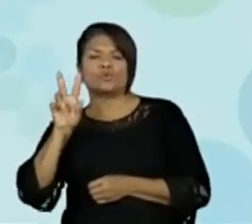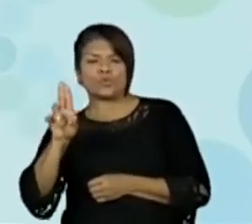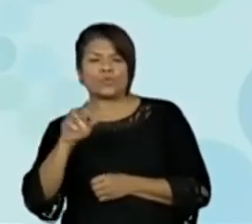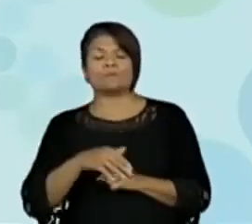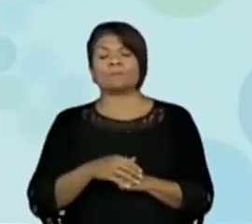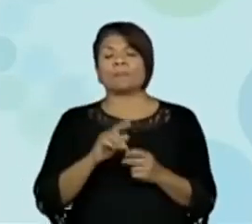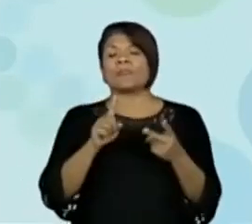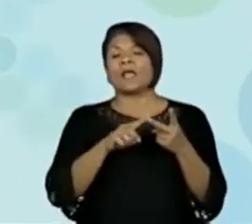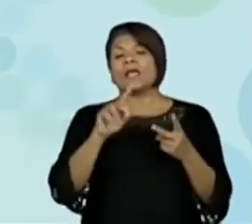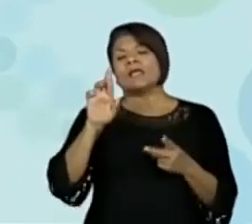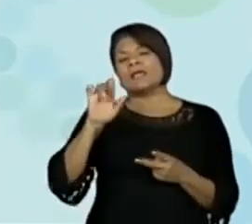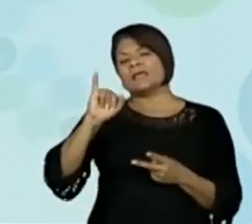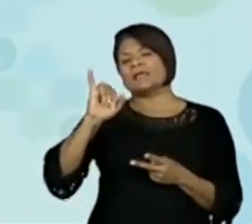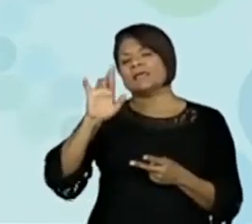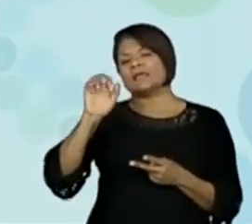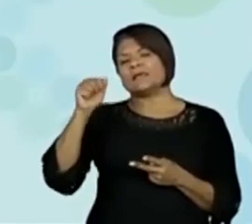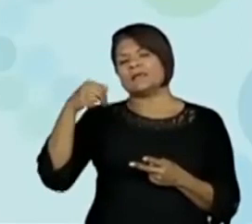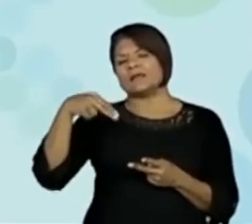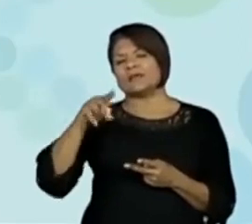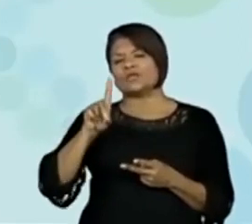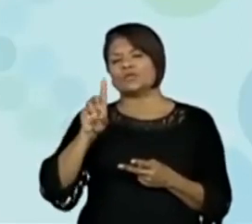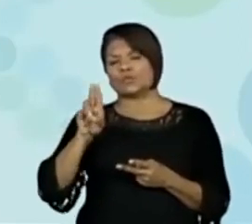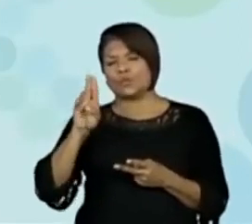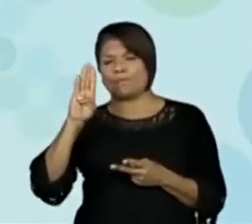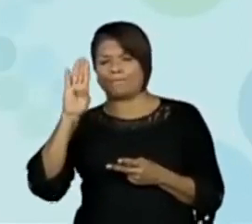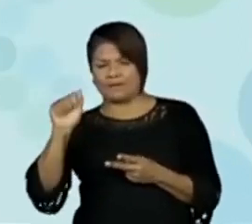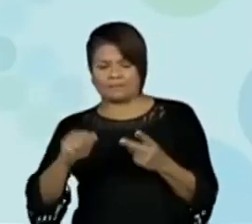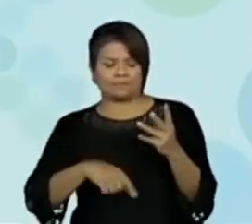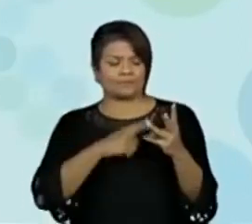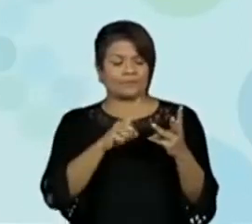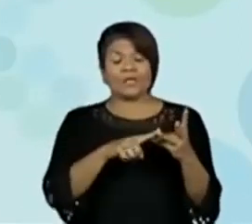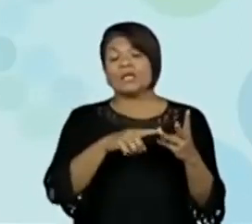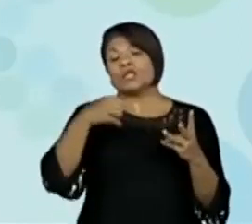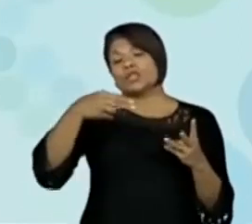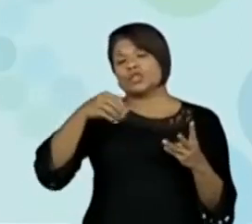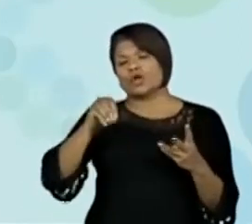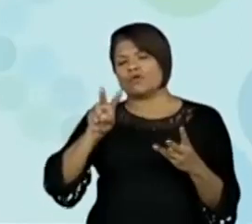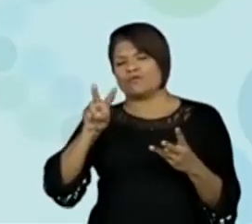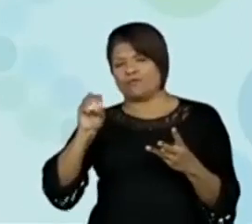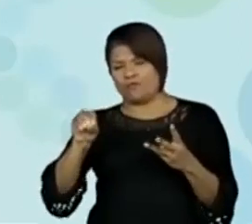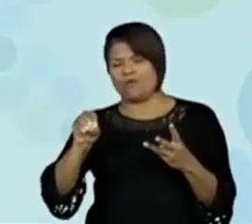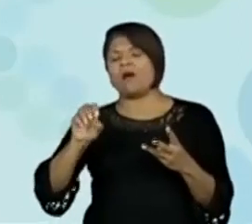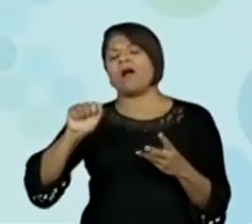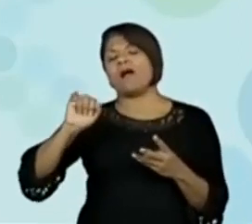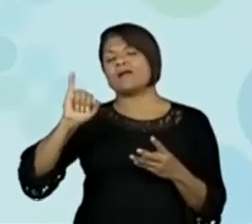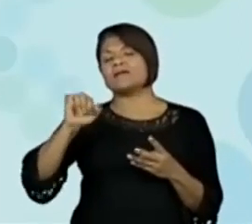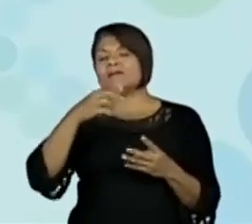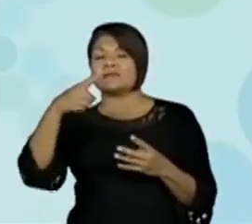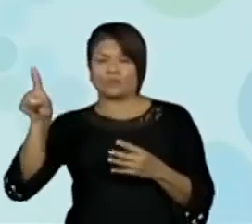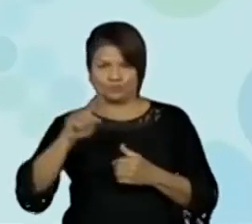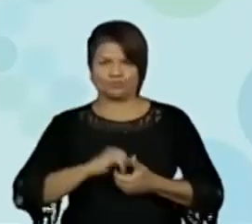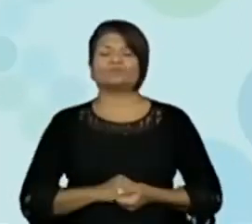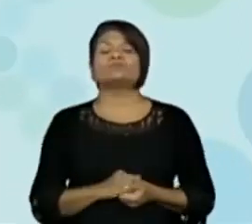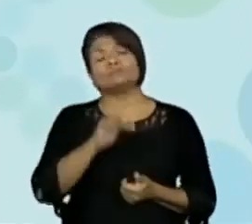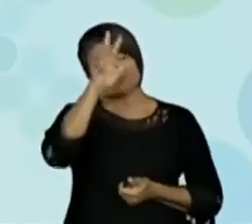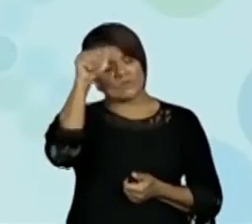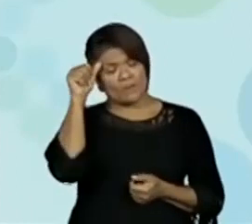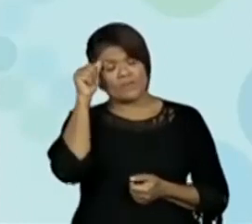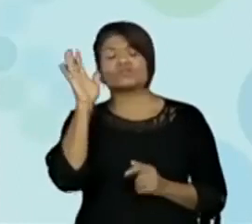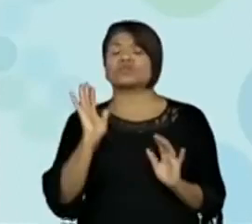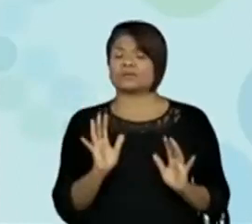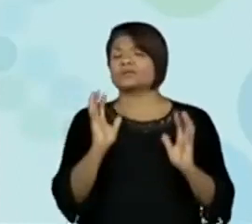Irandubá e Novo Araião, no Amazonas. Nesse momento de isolamento social,